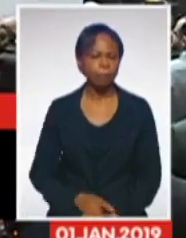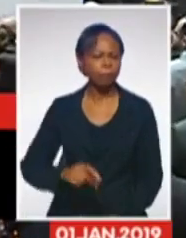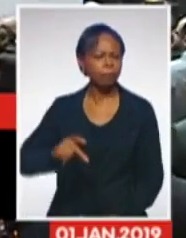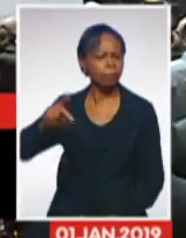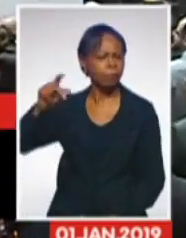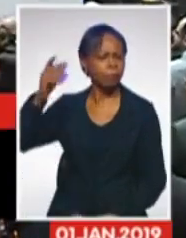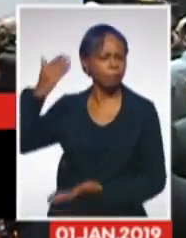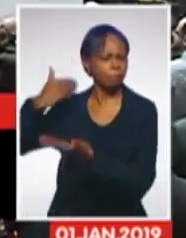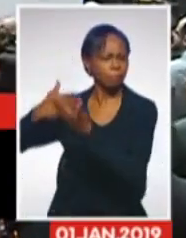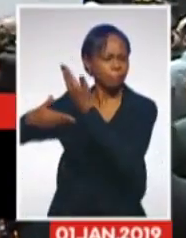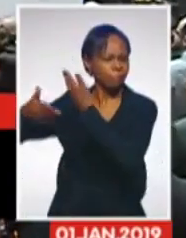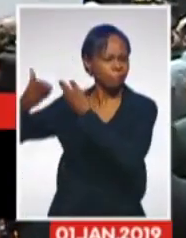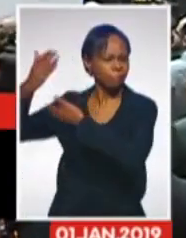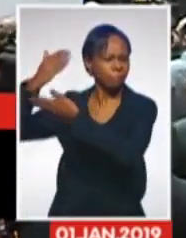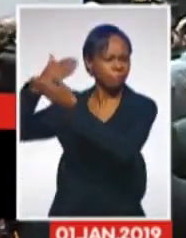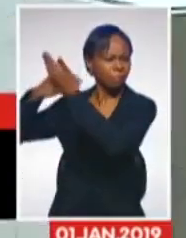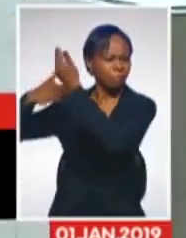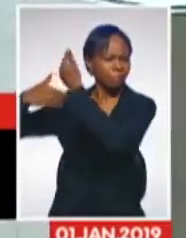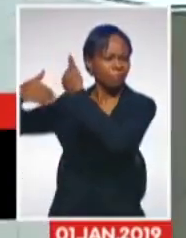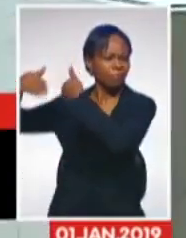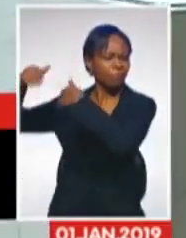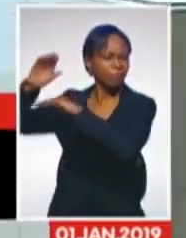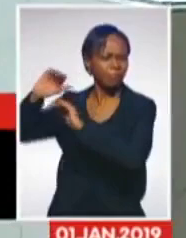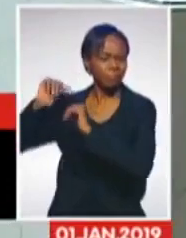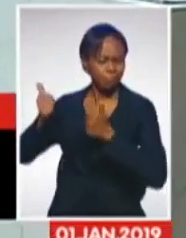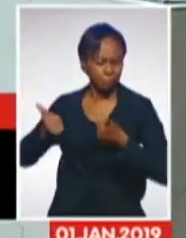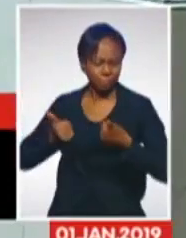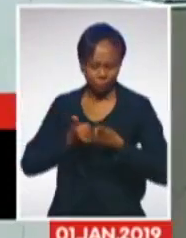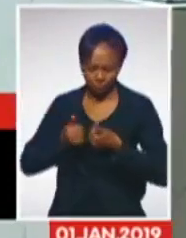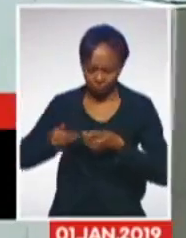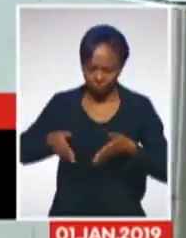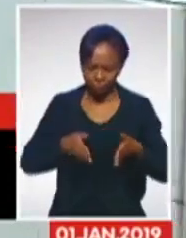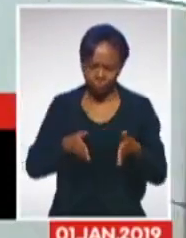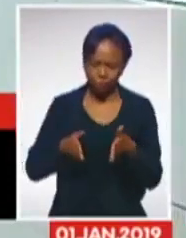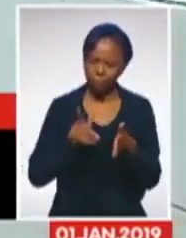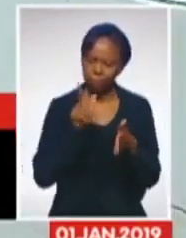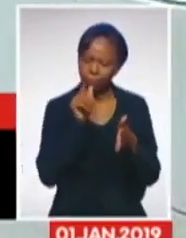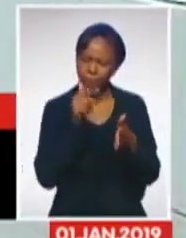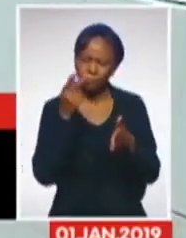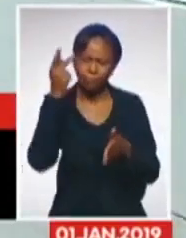Ouviram do Ipiranga as margens